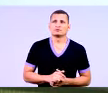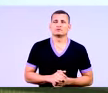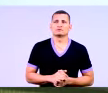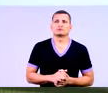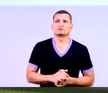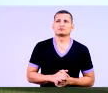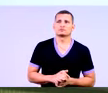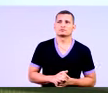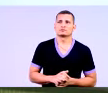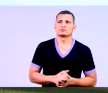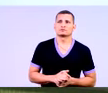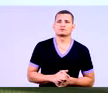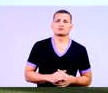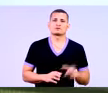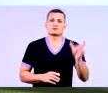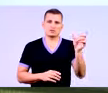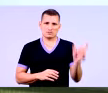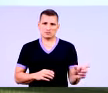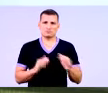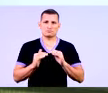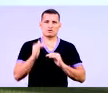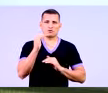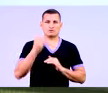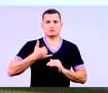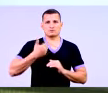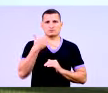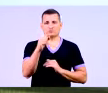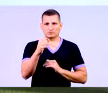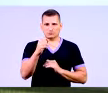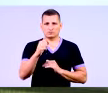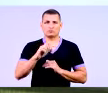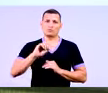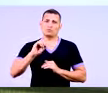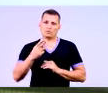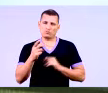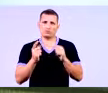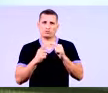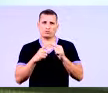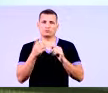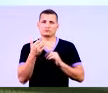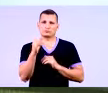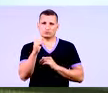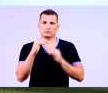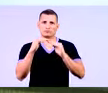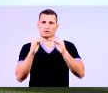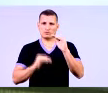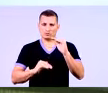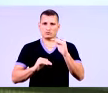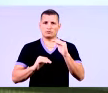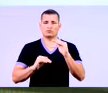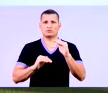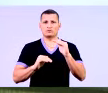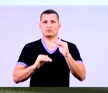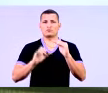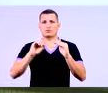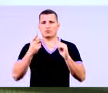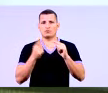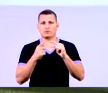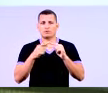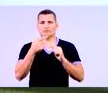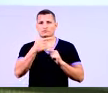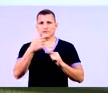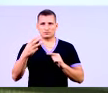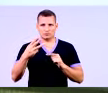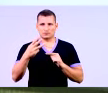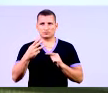clientes maior de 18 anos maior ou igual a 18 anos e menor ou igual a 23 mostra